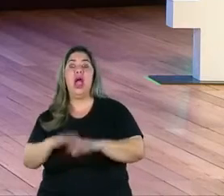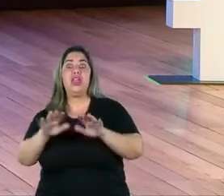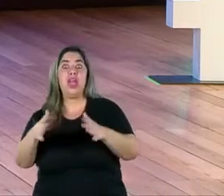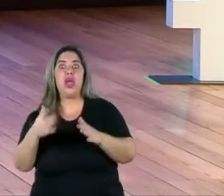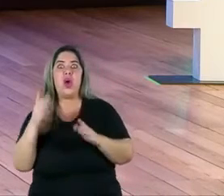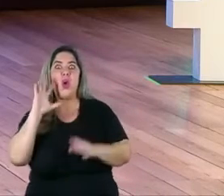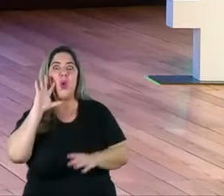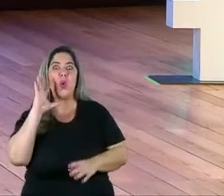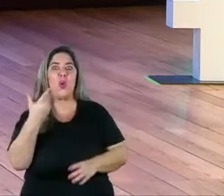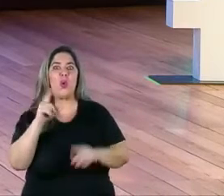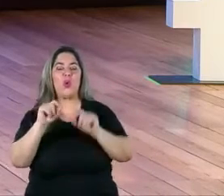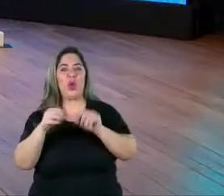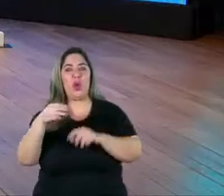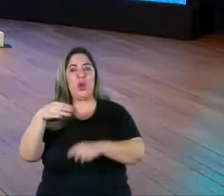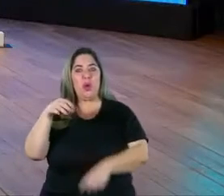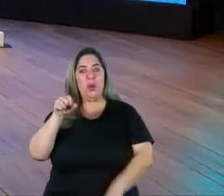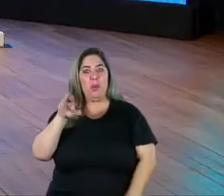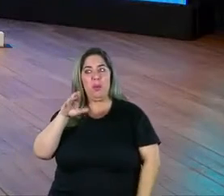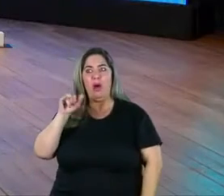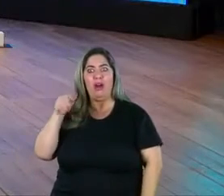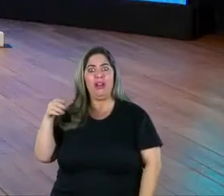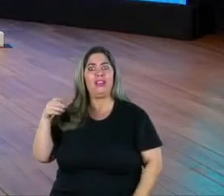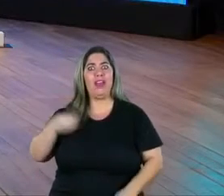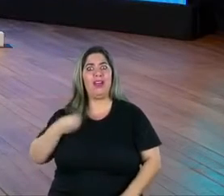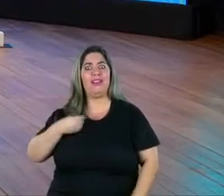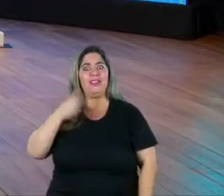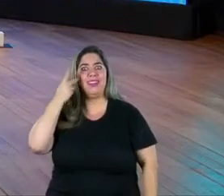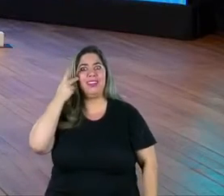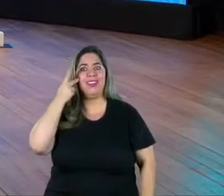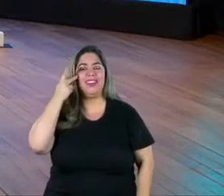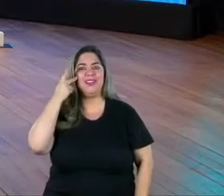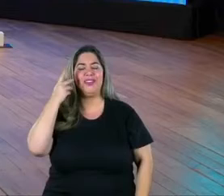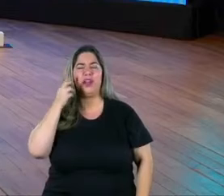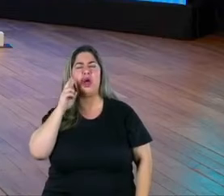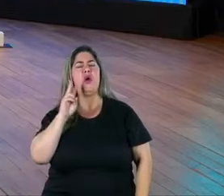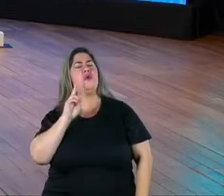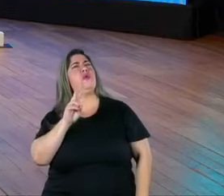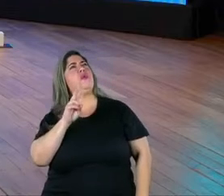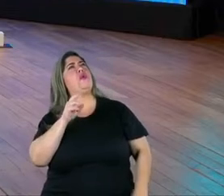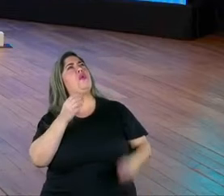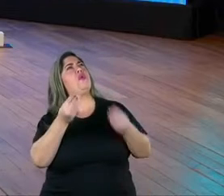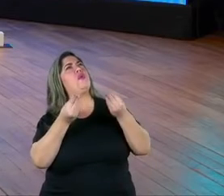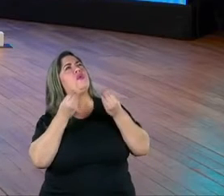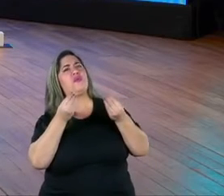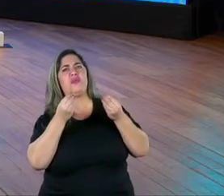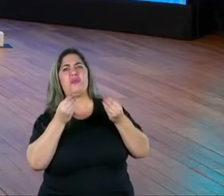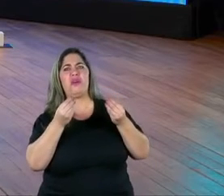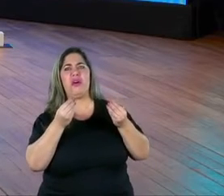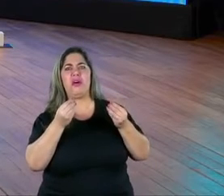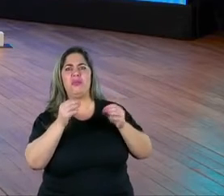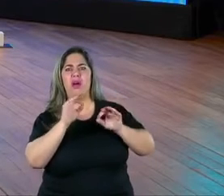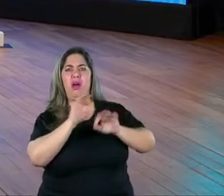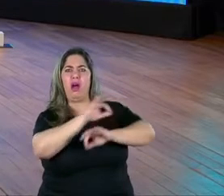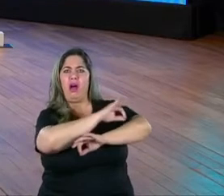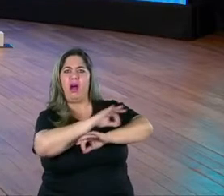e eu levei para passear no Conjunto Nacional. Ele ficou em êxtase quando viu, transplantado para o espaço arquitetônico, uma ideia